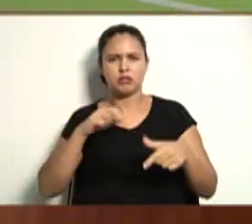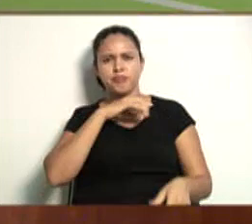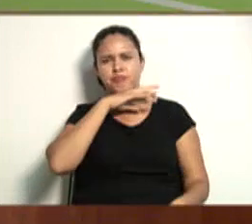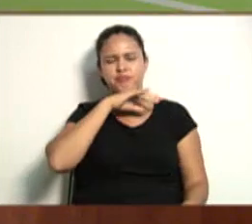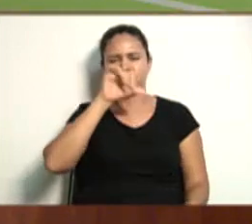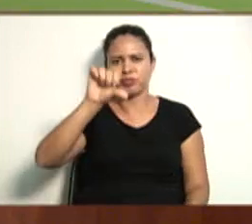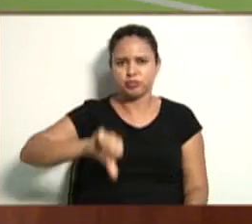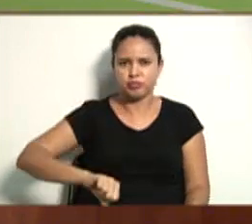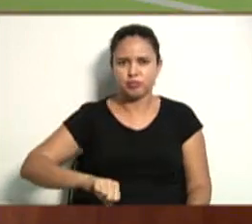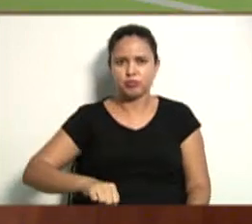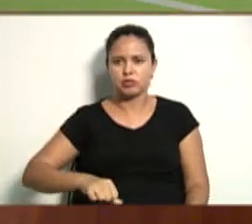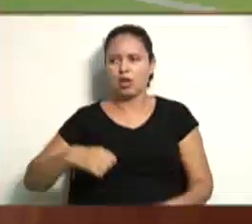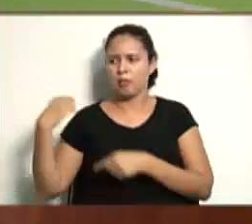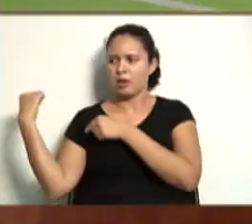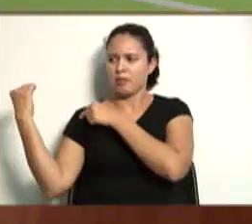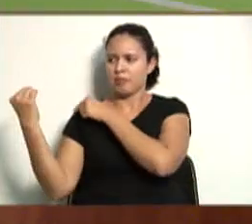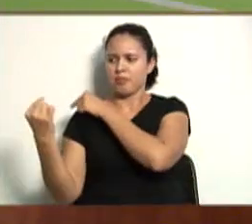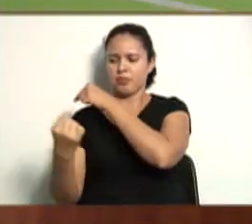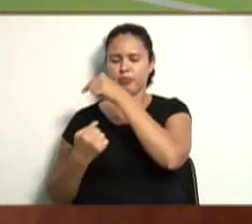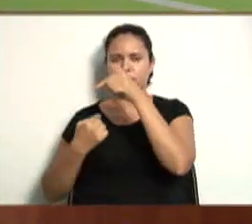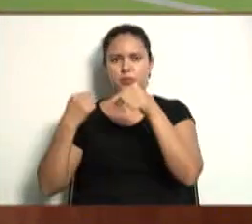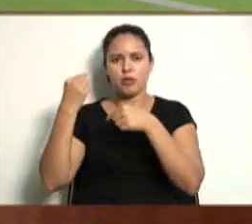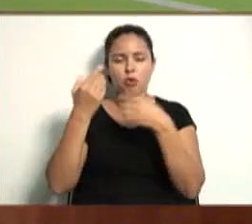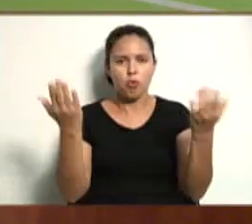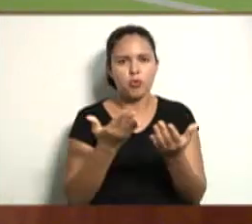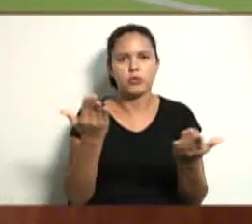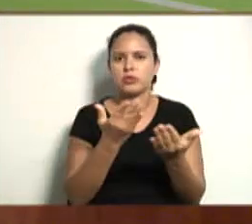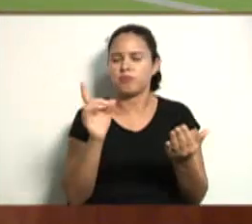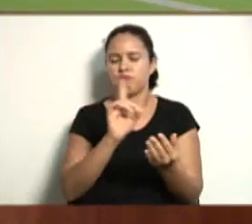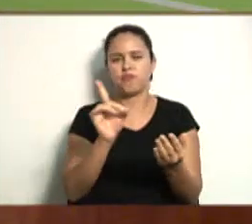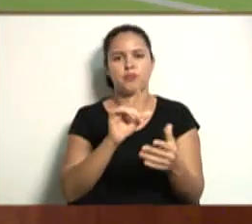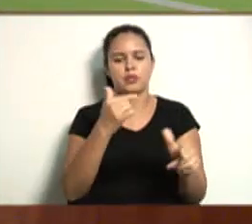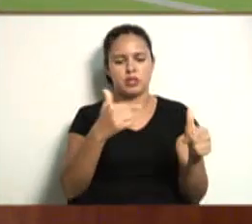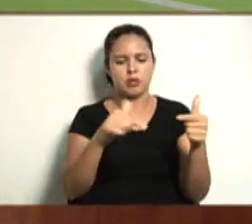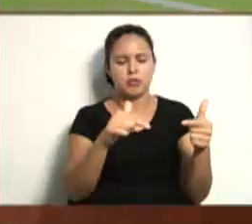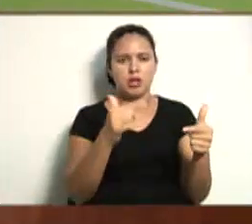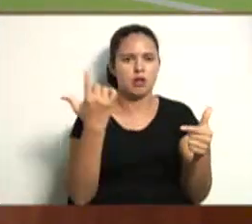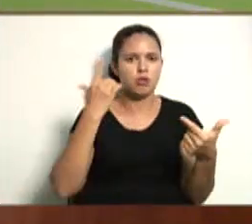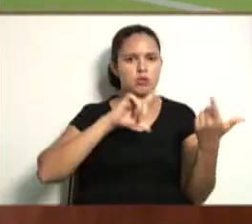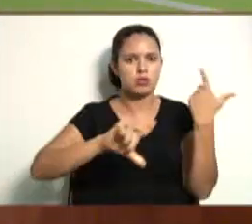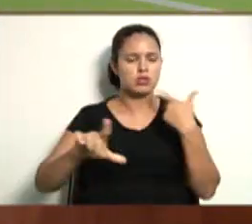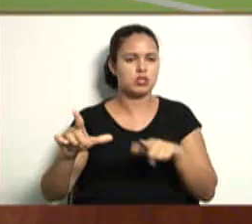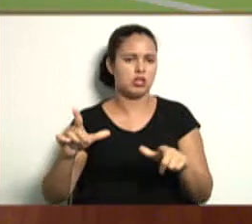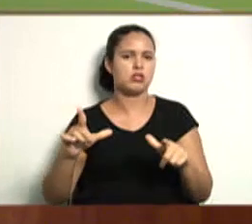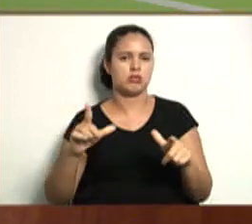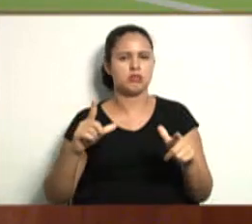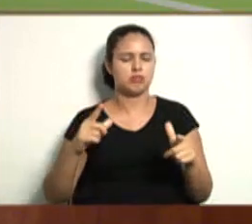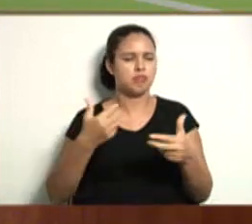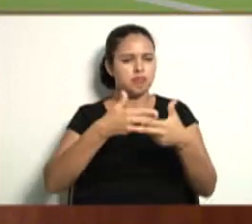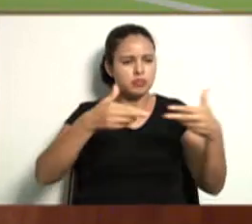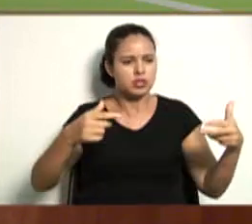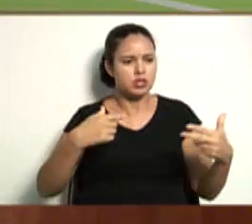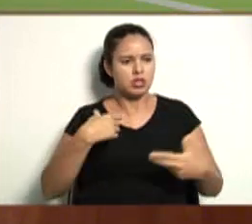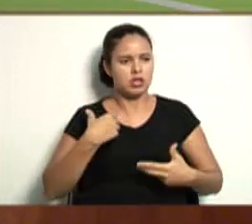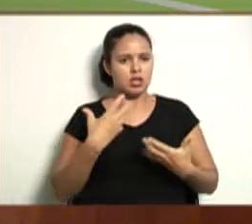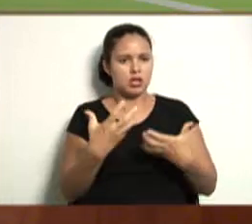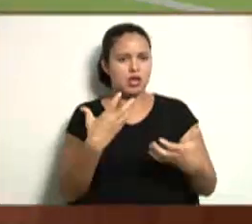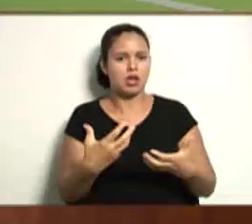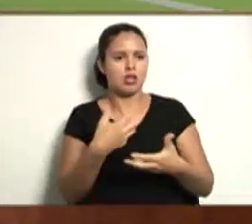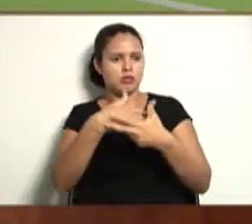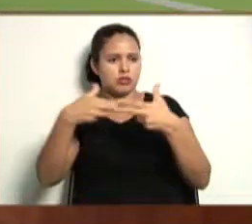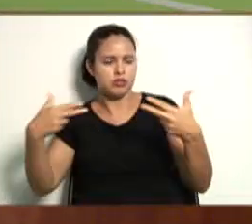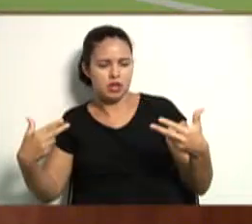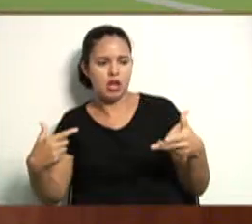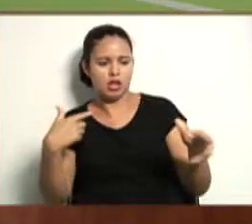não. Pelo trabalho, nós conseguimos realizar os nossos sonhos. Há quem ainda